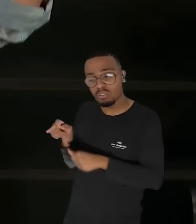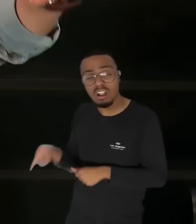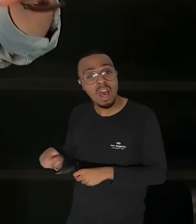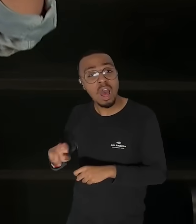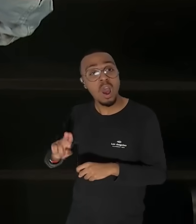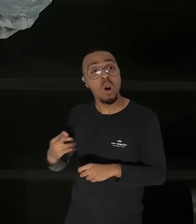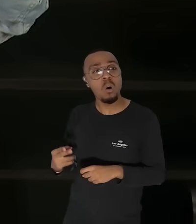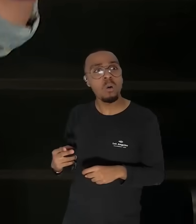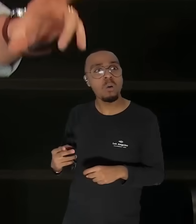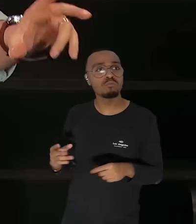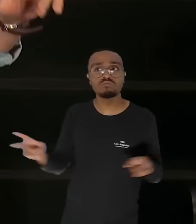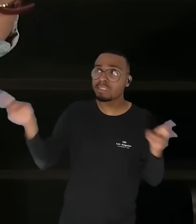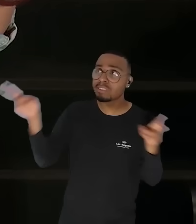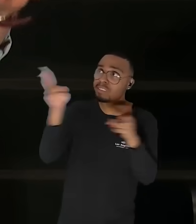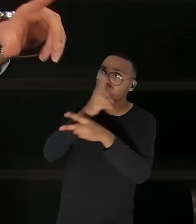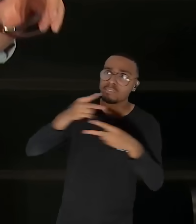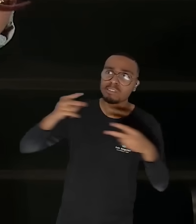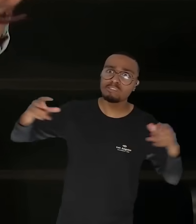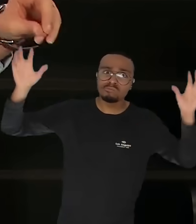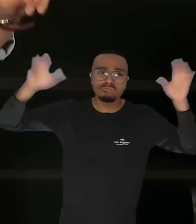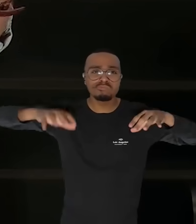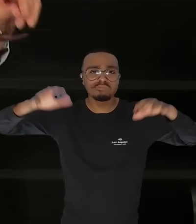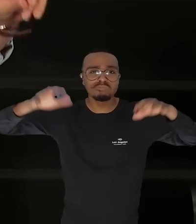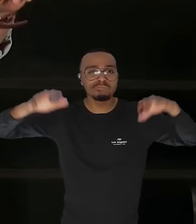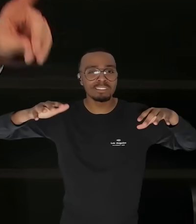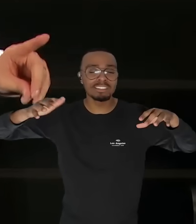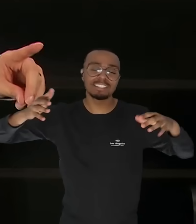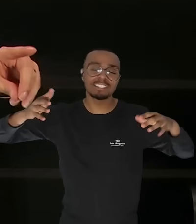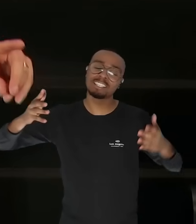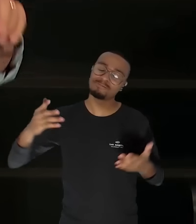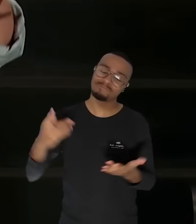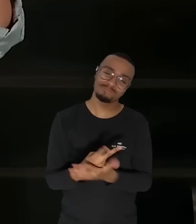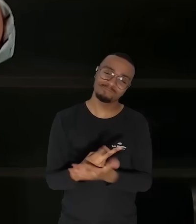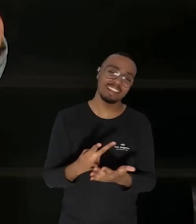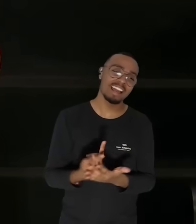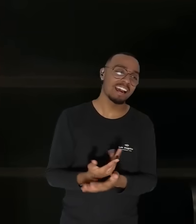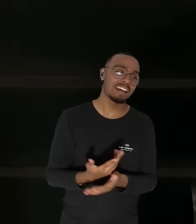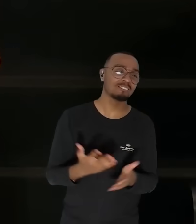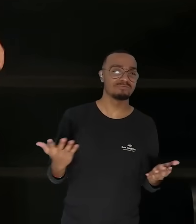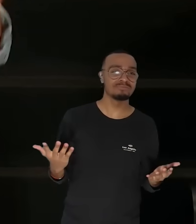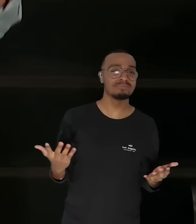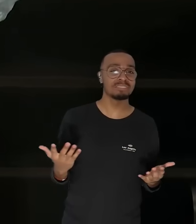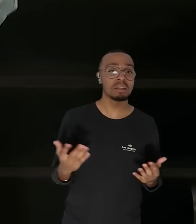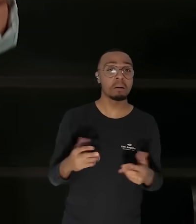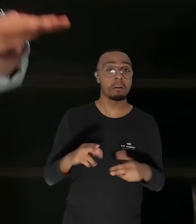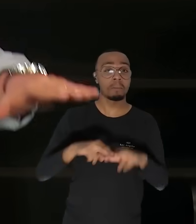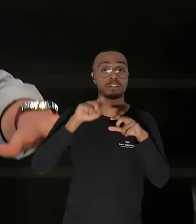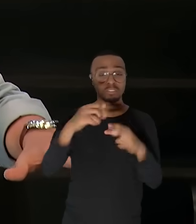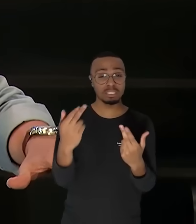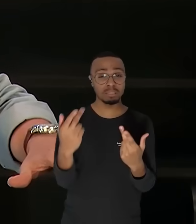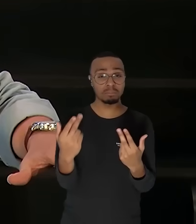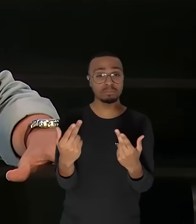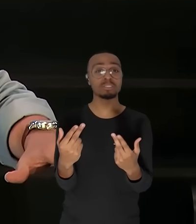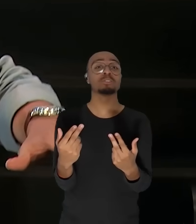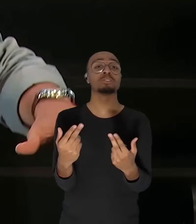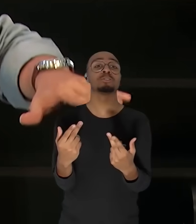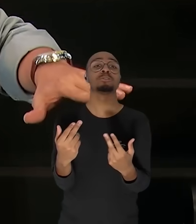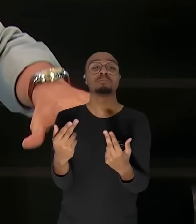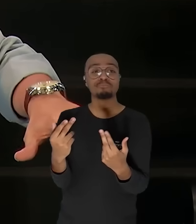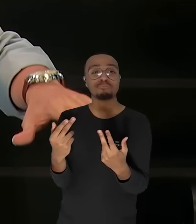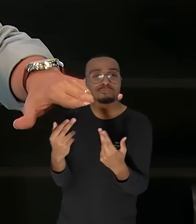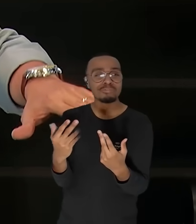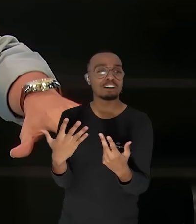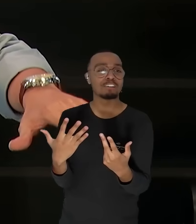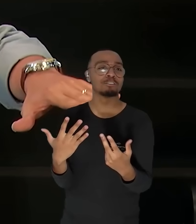é exatamente por isso que você tem que lembrar que Deus é bom. Porque em alguns momentos Deus se fará silencioso e